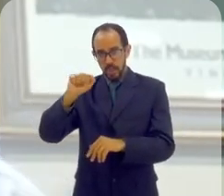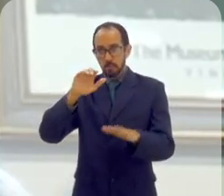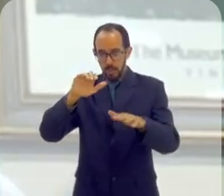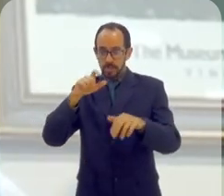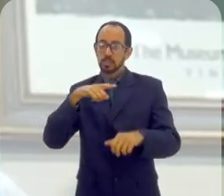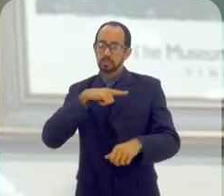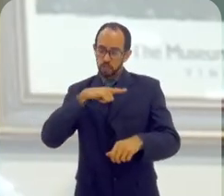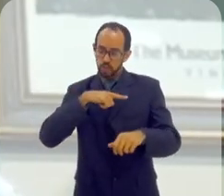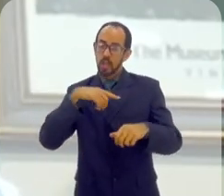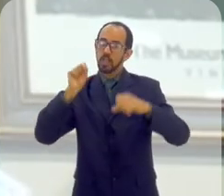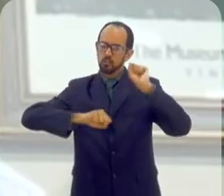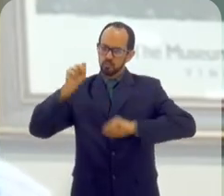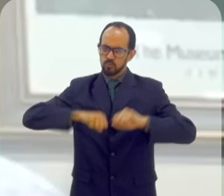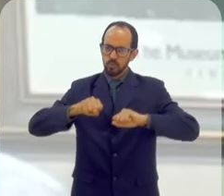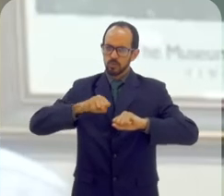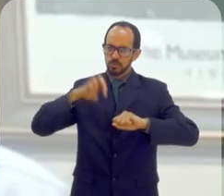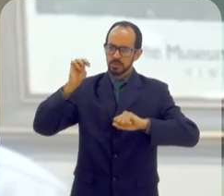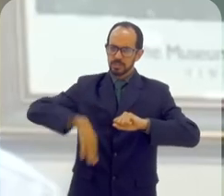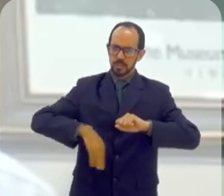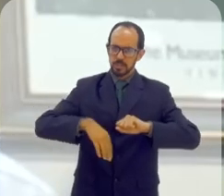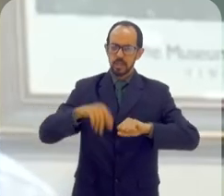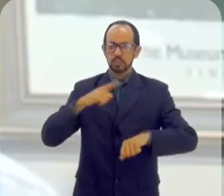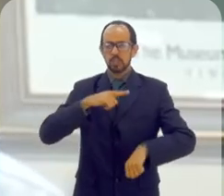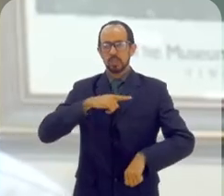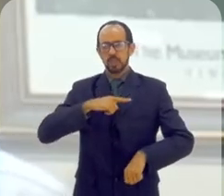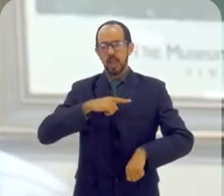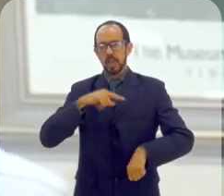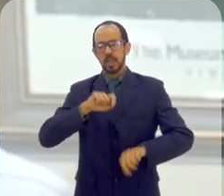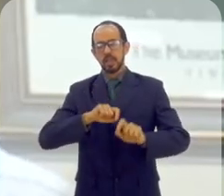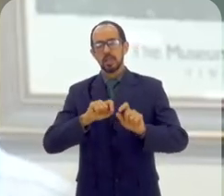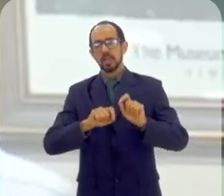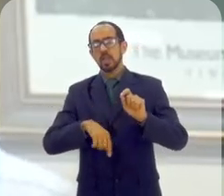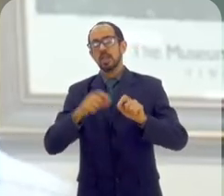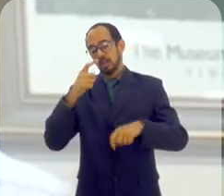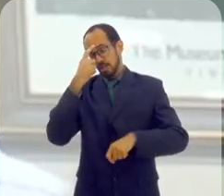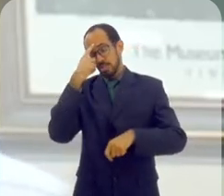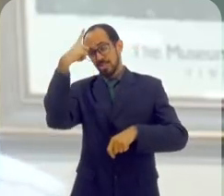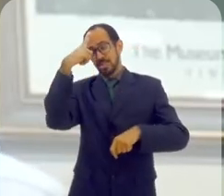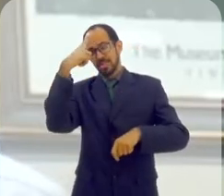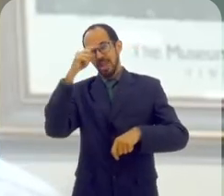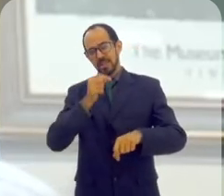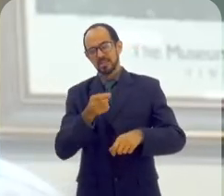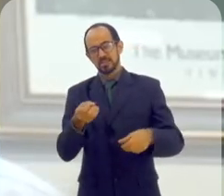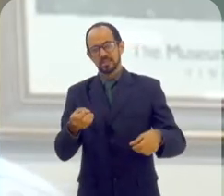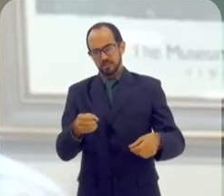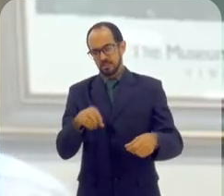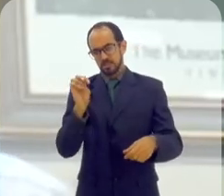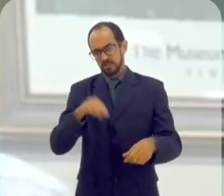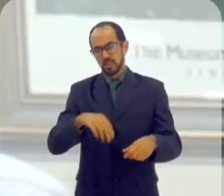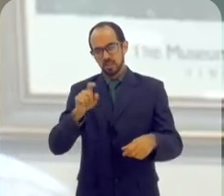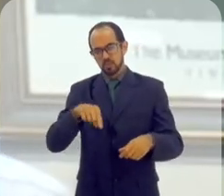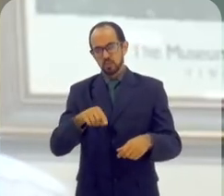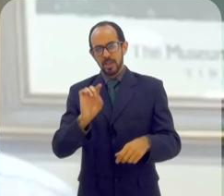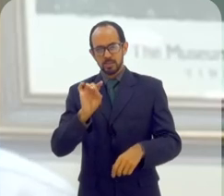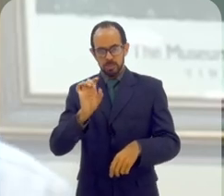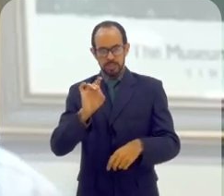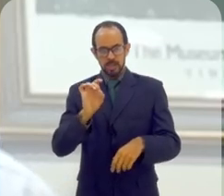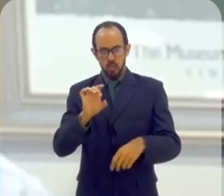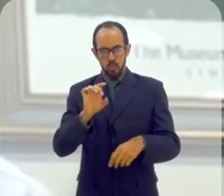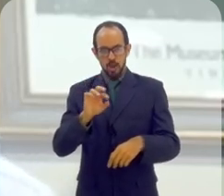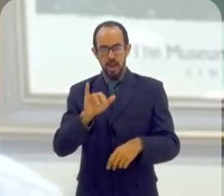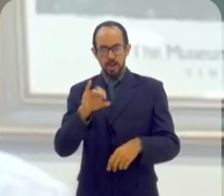somos industriais sim né nós sempre tivemos indústria nós temos nós temos uma criatividade isso faz diferença então